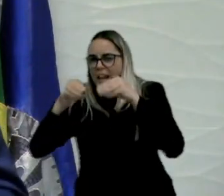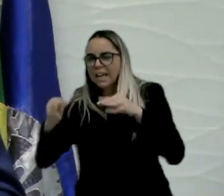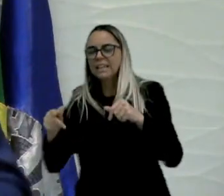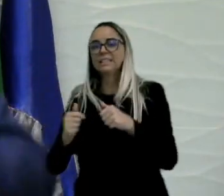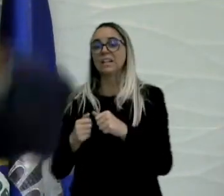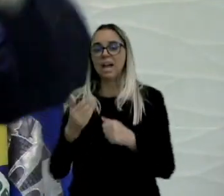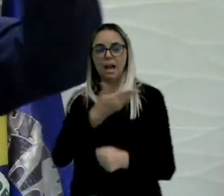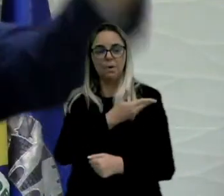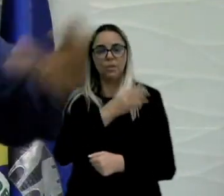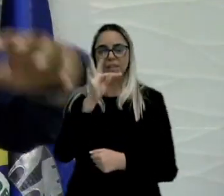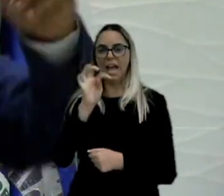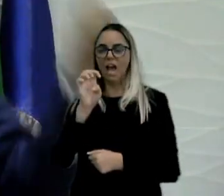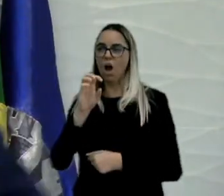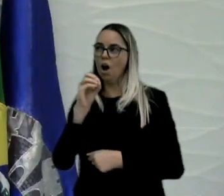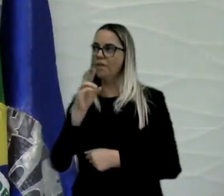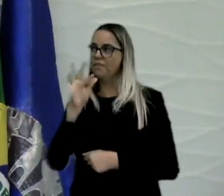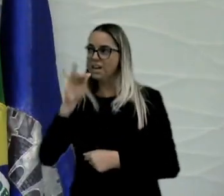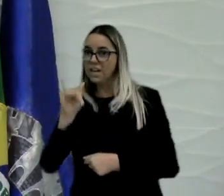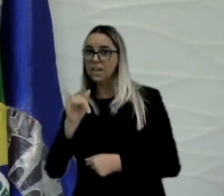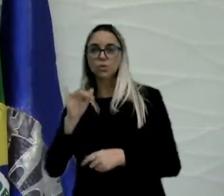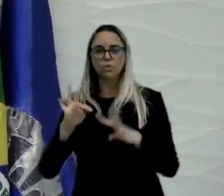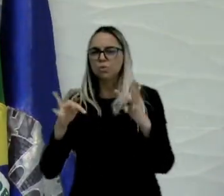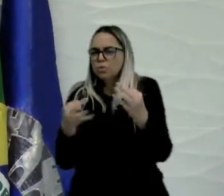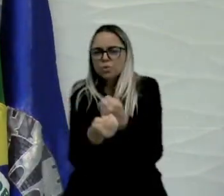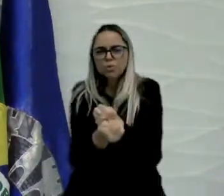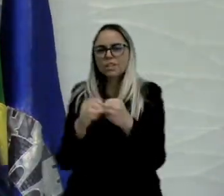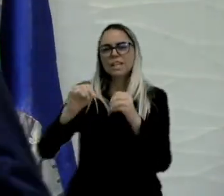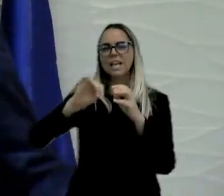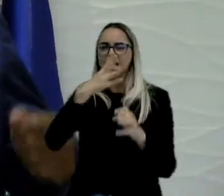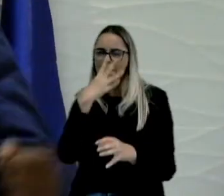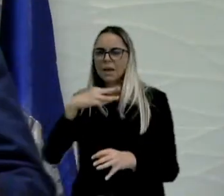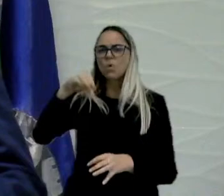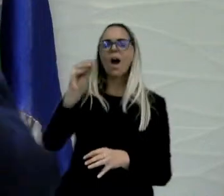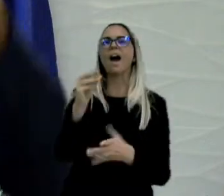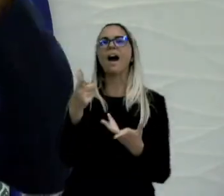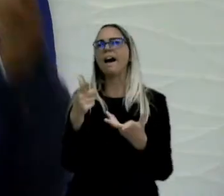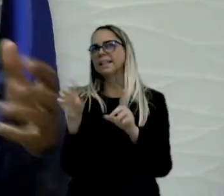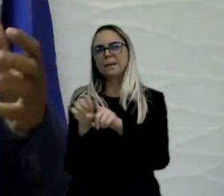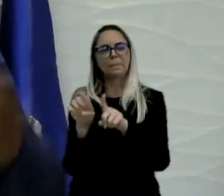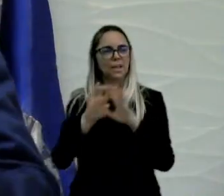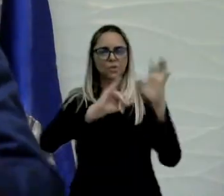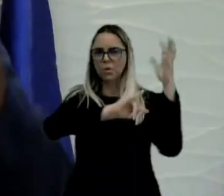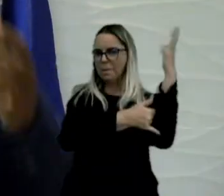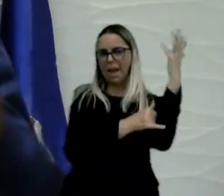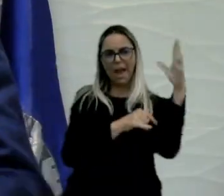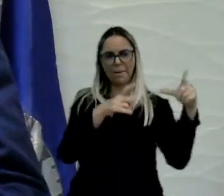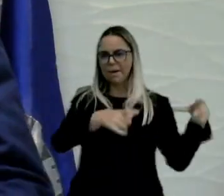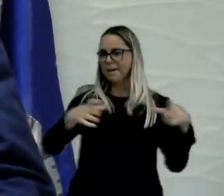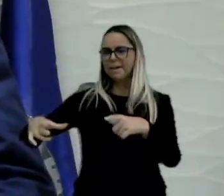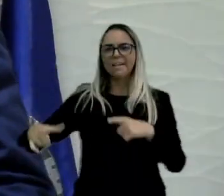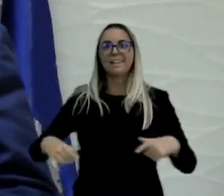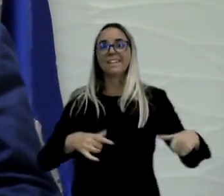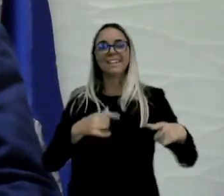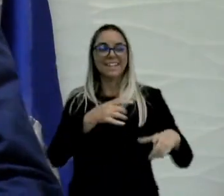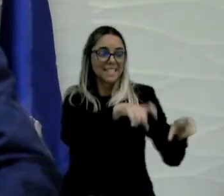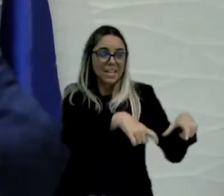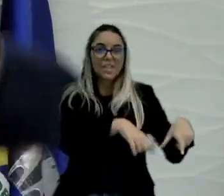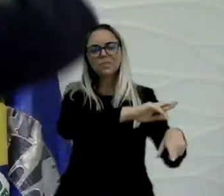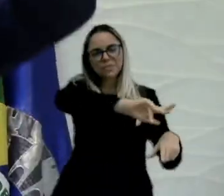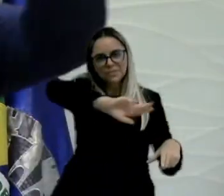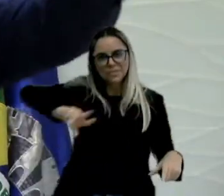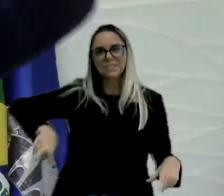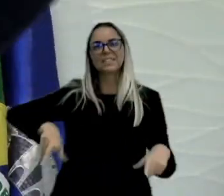teof e um abraço para todos do tamando ar Alto da jurubeba pessoal lá do jiquiri vasa do